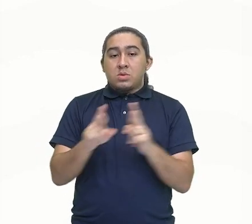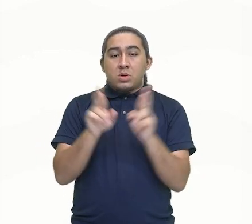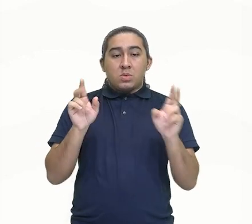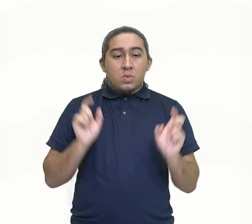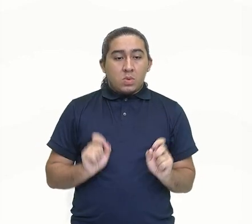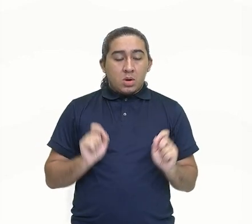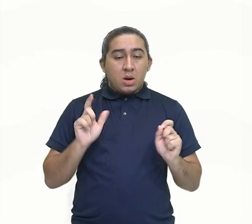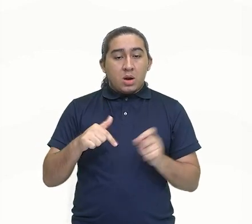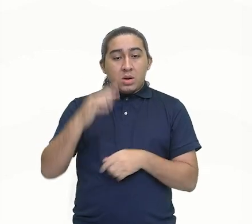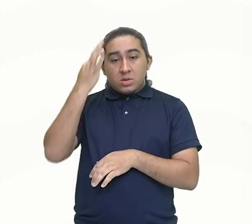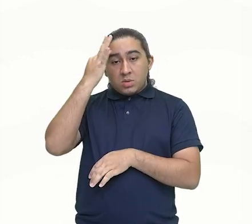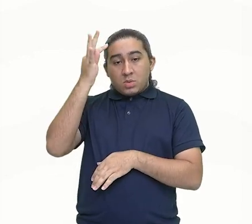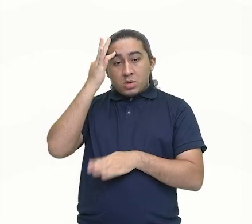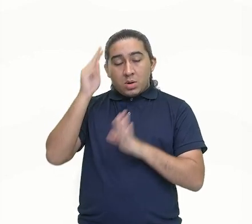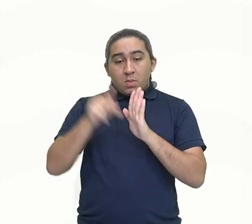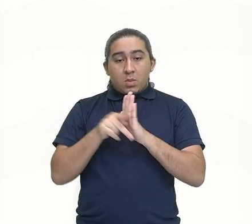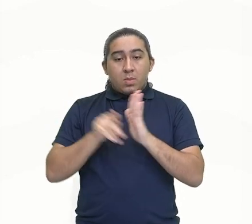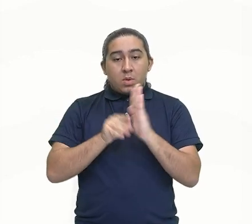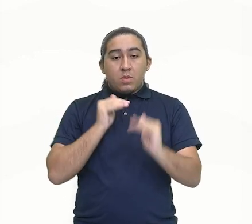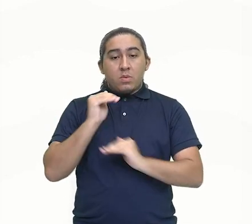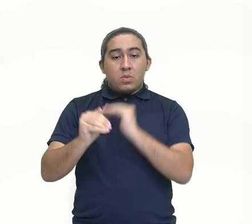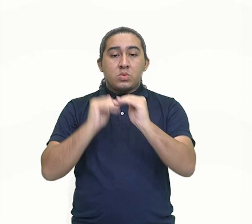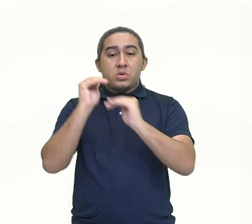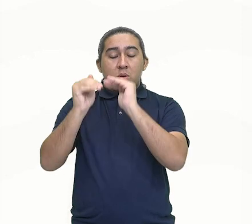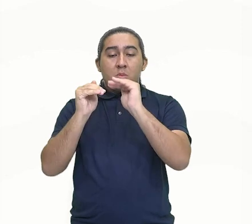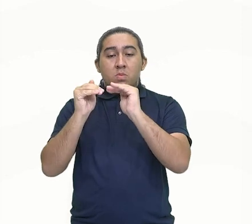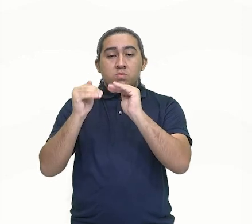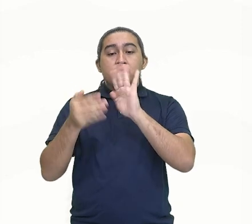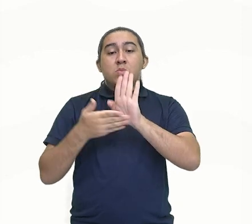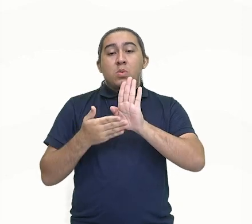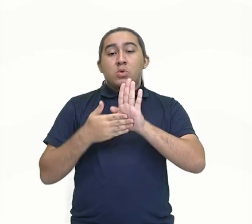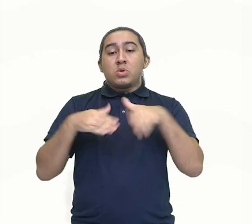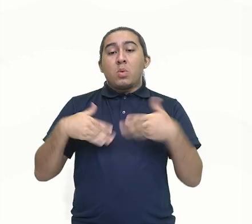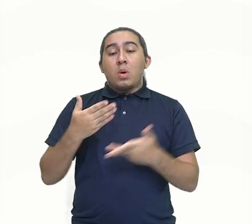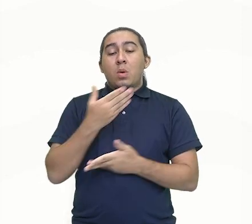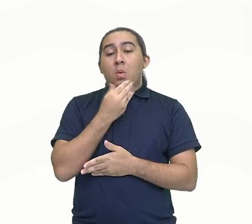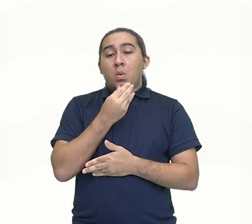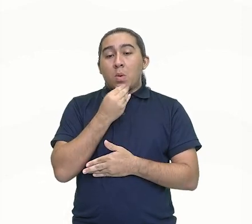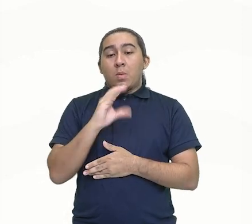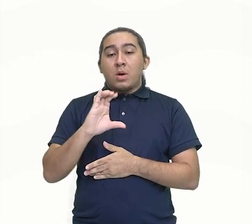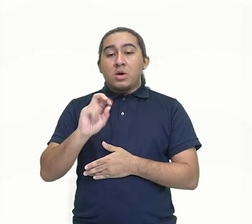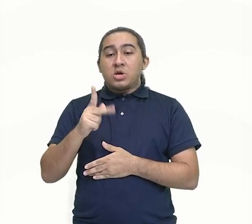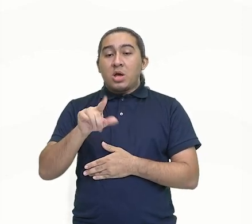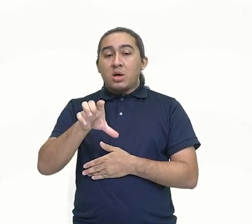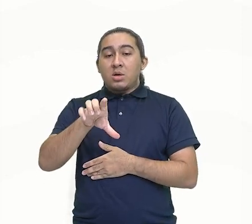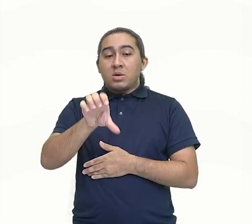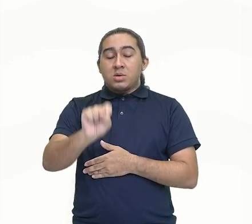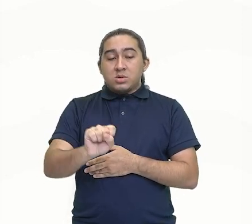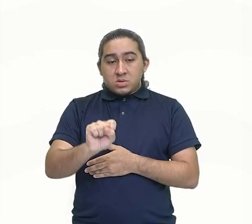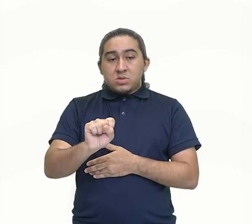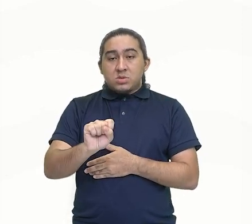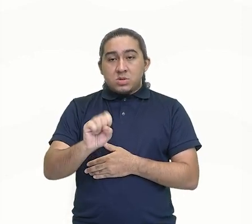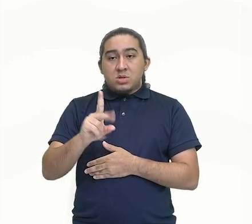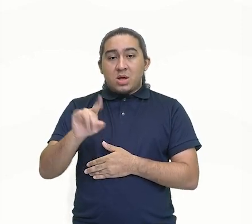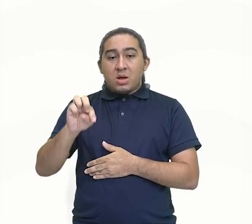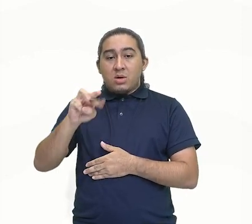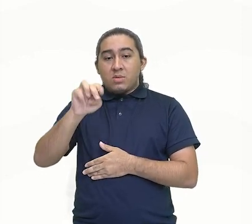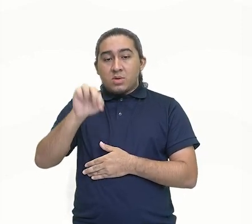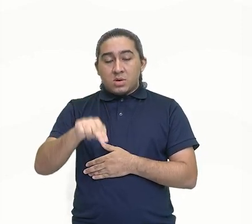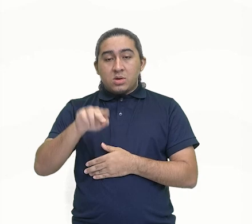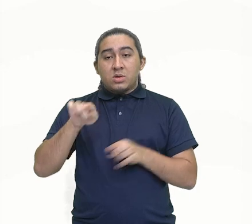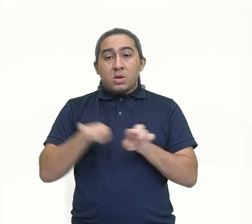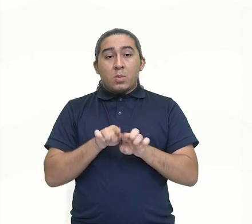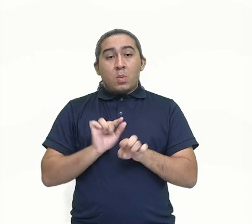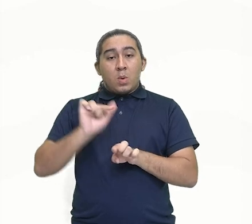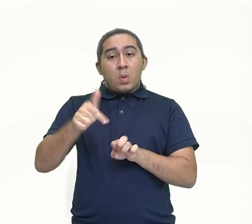aí à teoria da evolução e que foi proposta por Charles Darwin. Uma